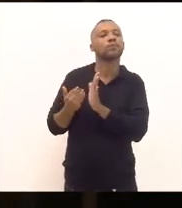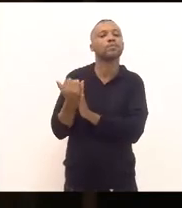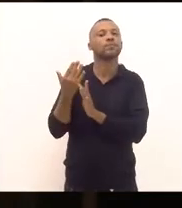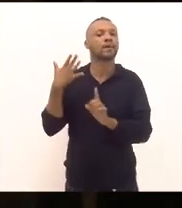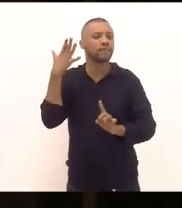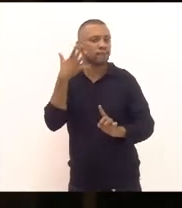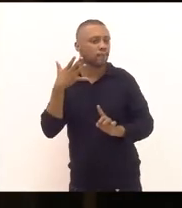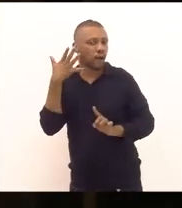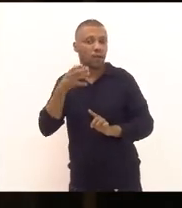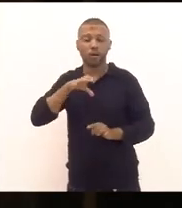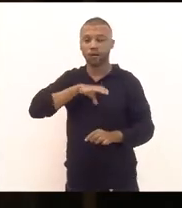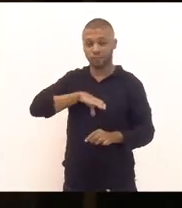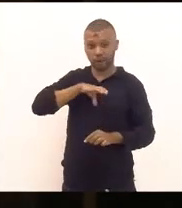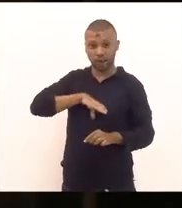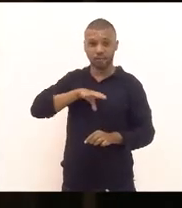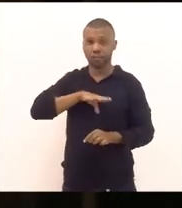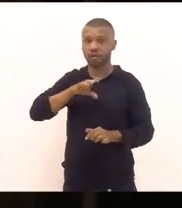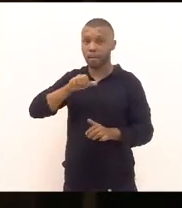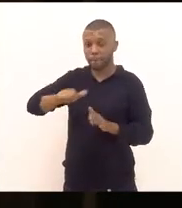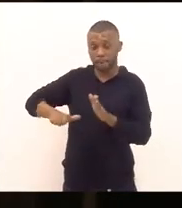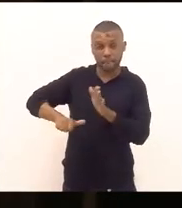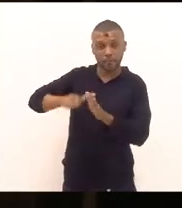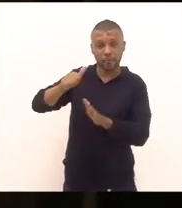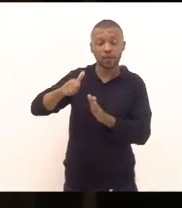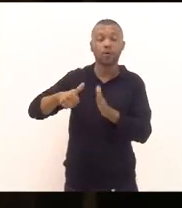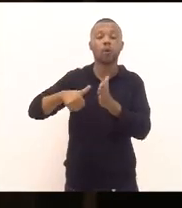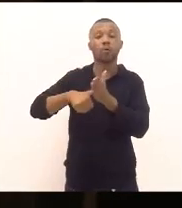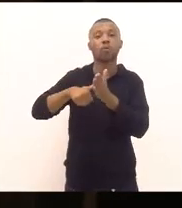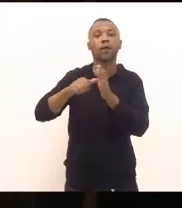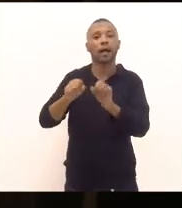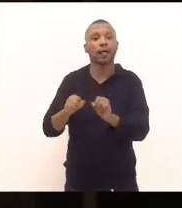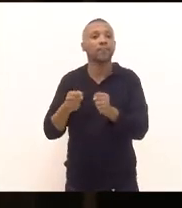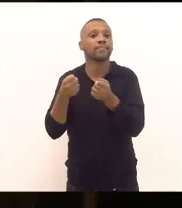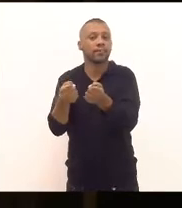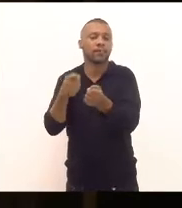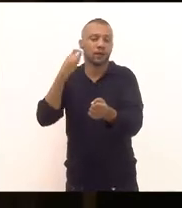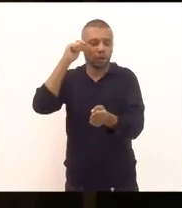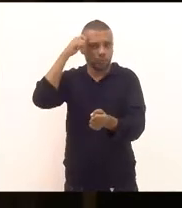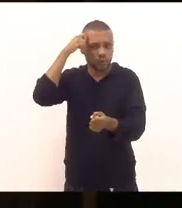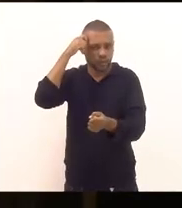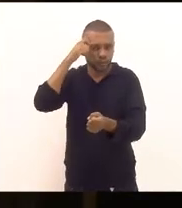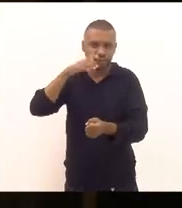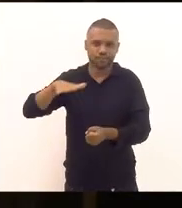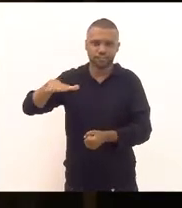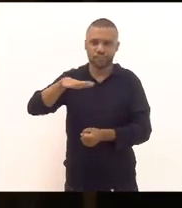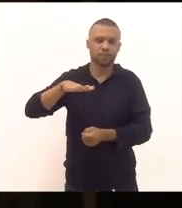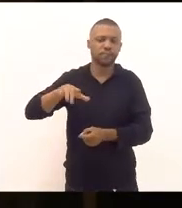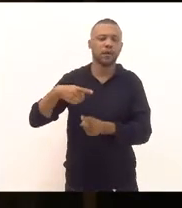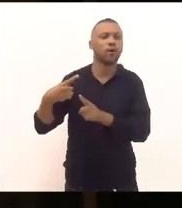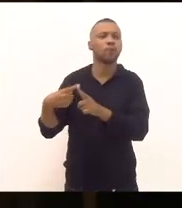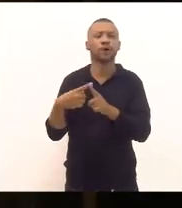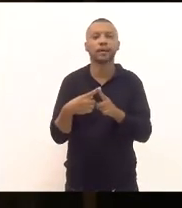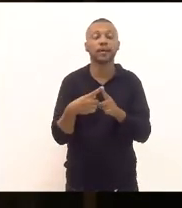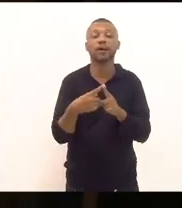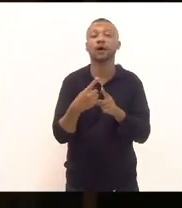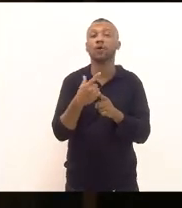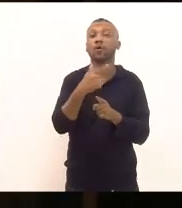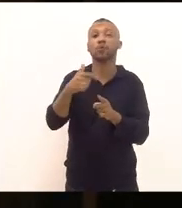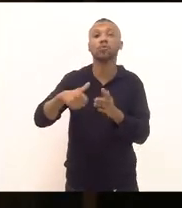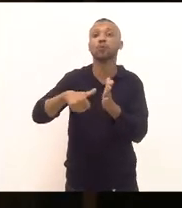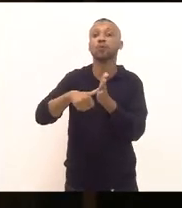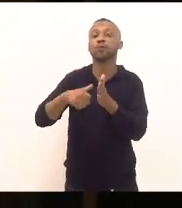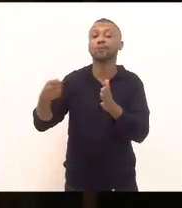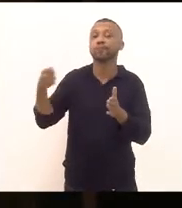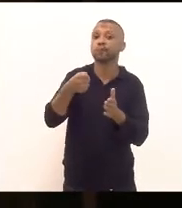dela o Vasco que foi né o primeiro o primeiro clube a defender os negros porque o outros clubes